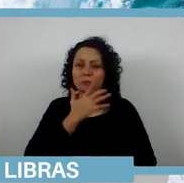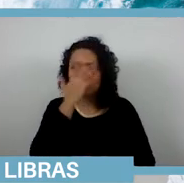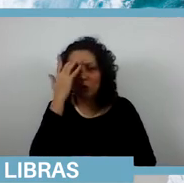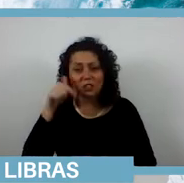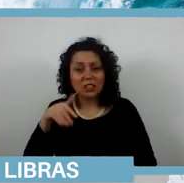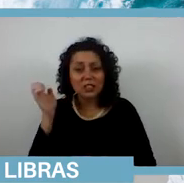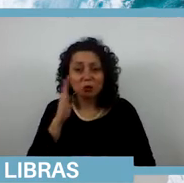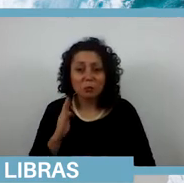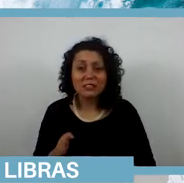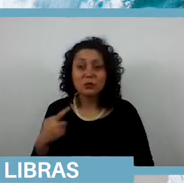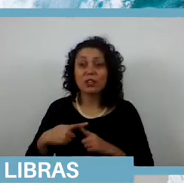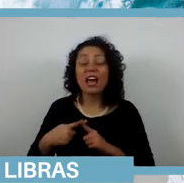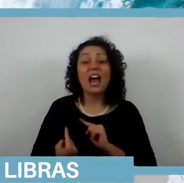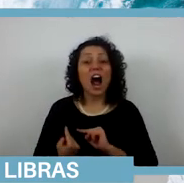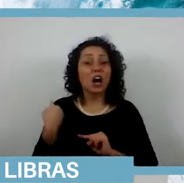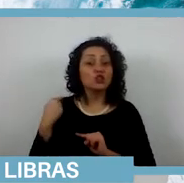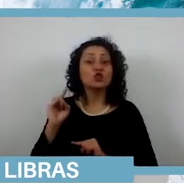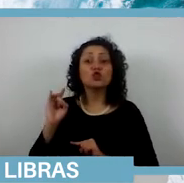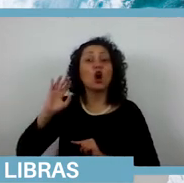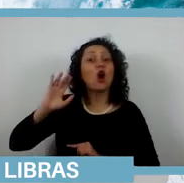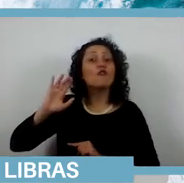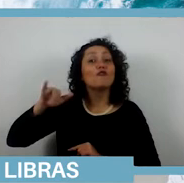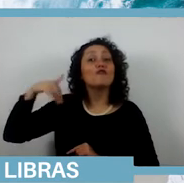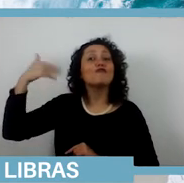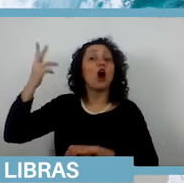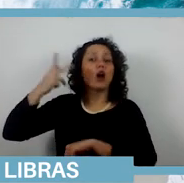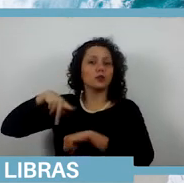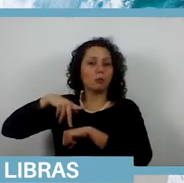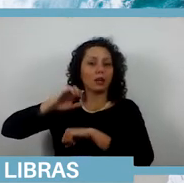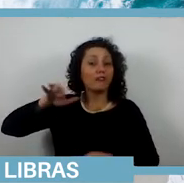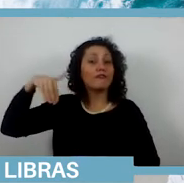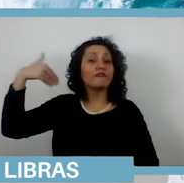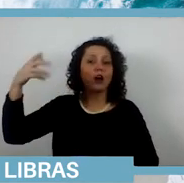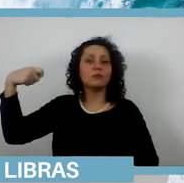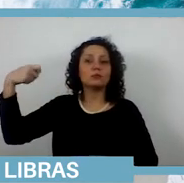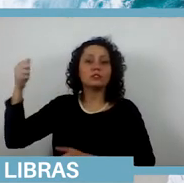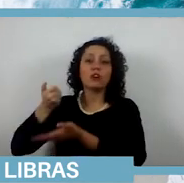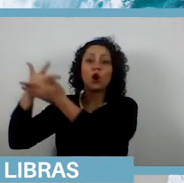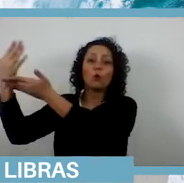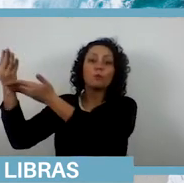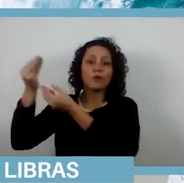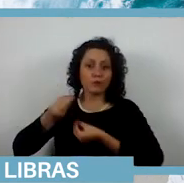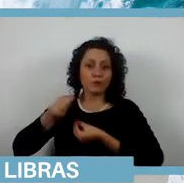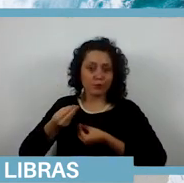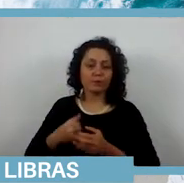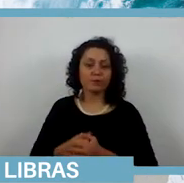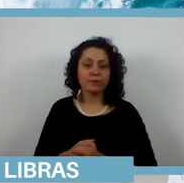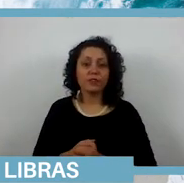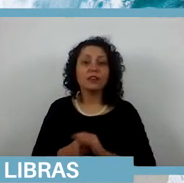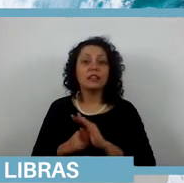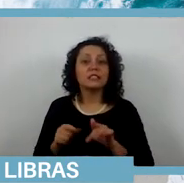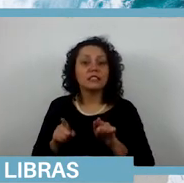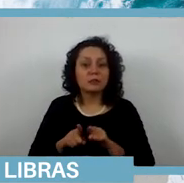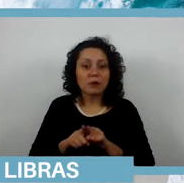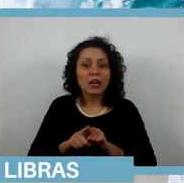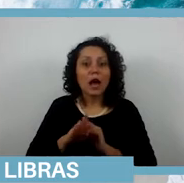coisas importadas né e vou estava surgindo os primeiros fabricantes aqui no Brasil use um deles é é Abby Green é porque ontem